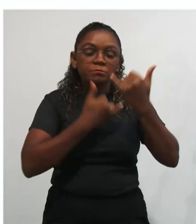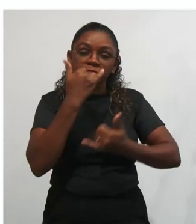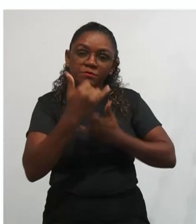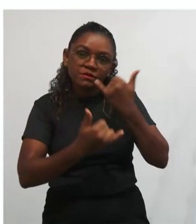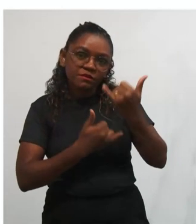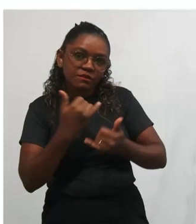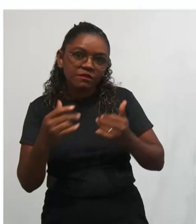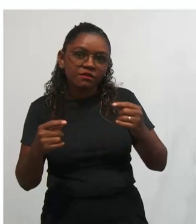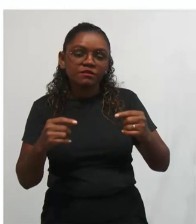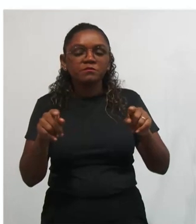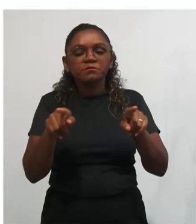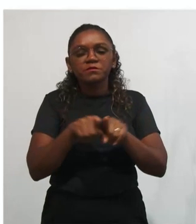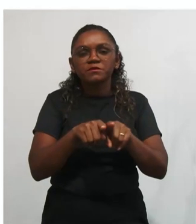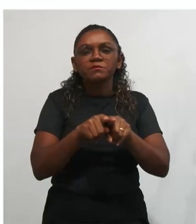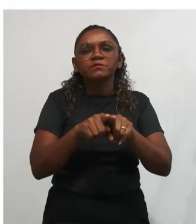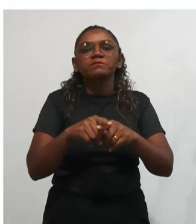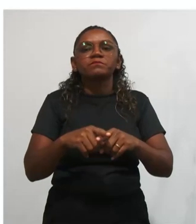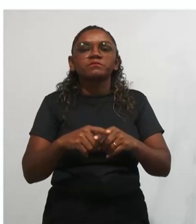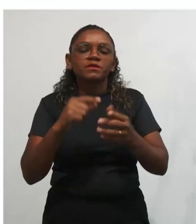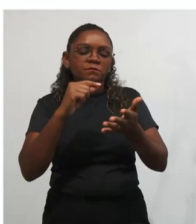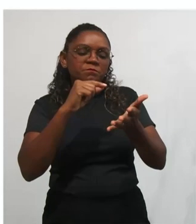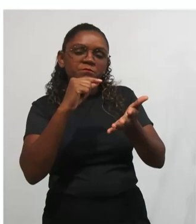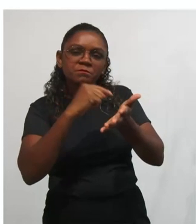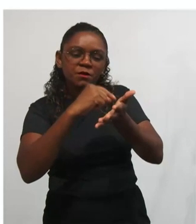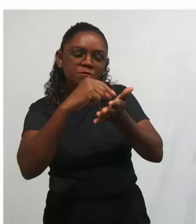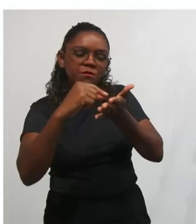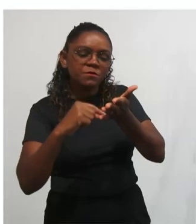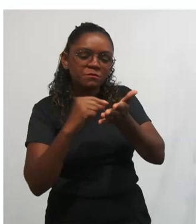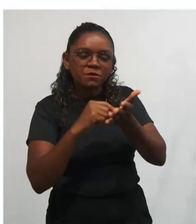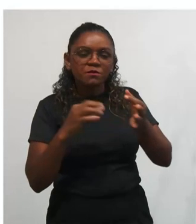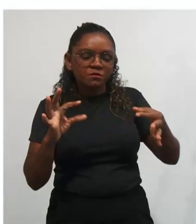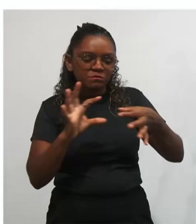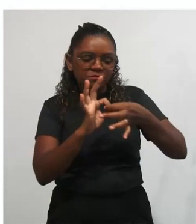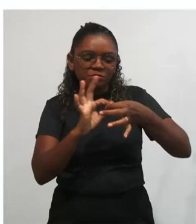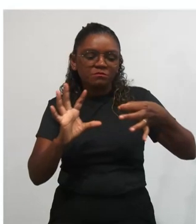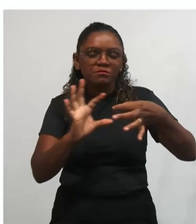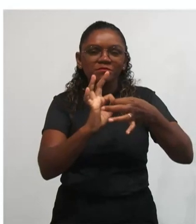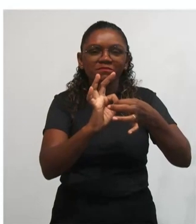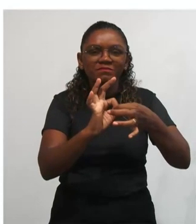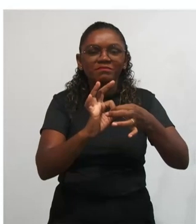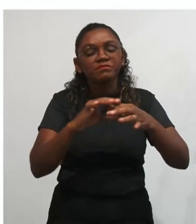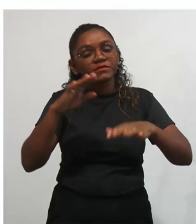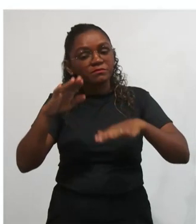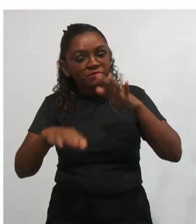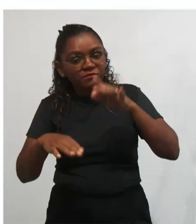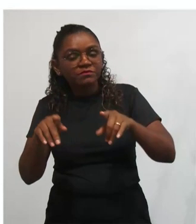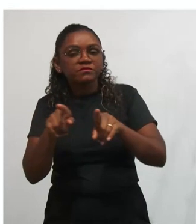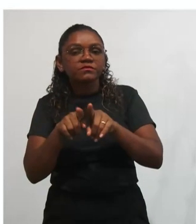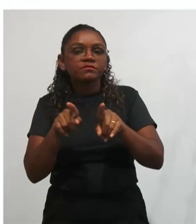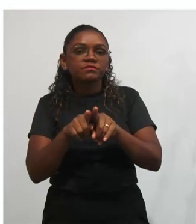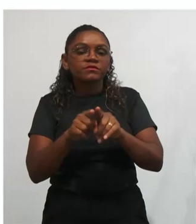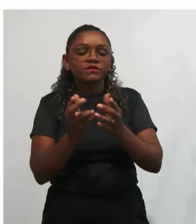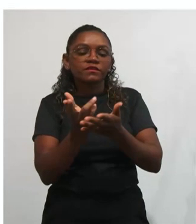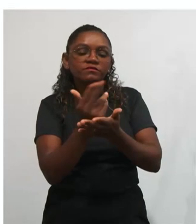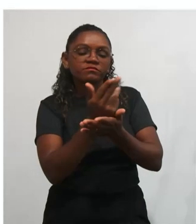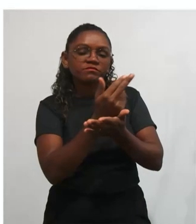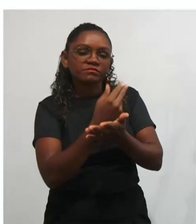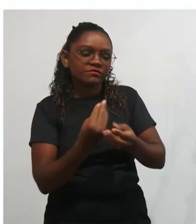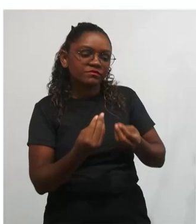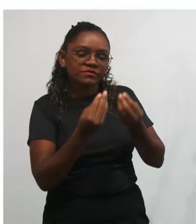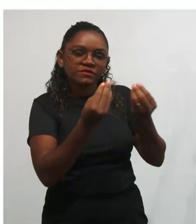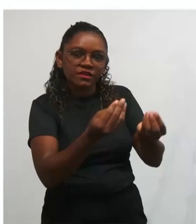atividade de ligar pontinho como aquele joguinho de fechar o quadrante com pontos você pode contornar uma figura